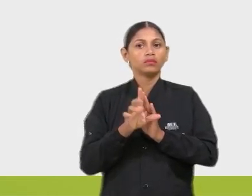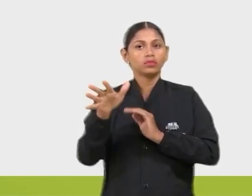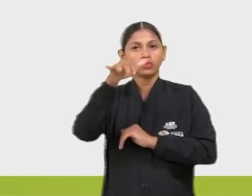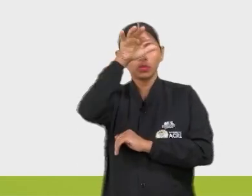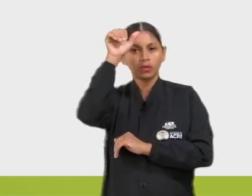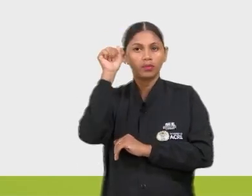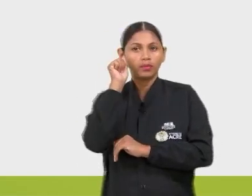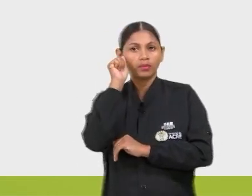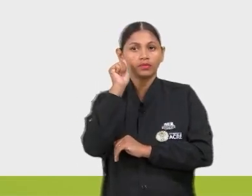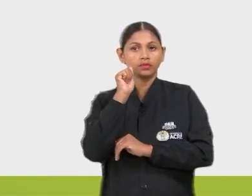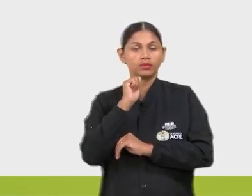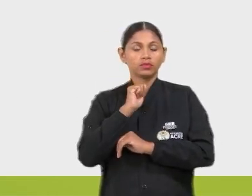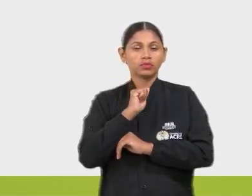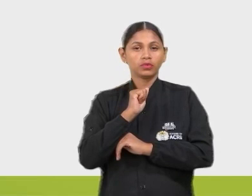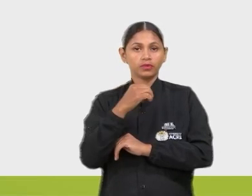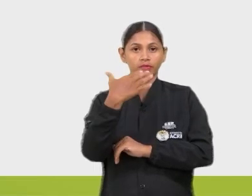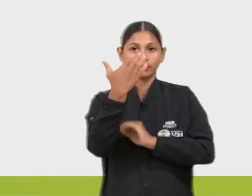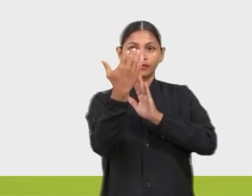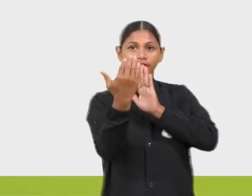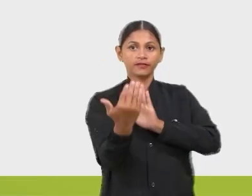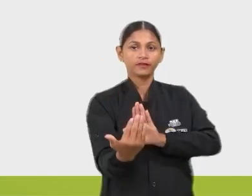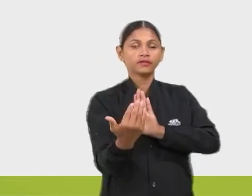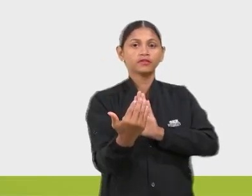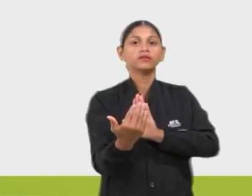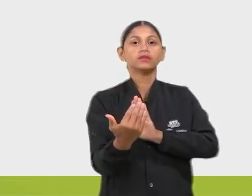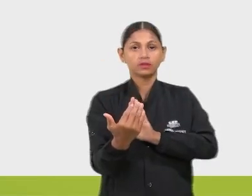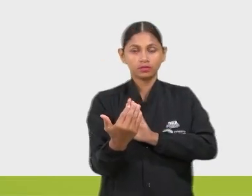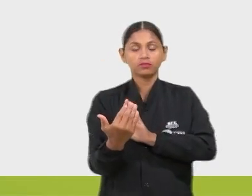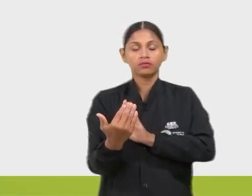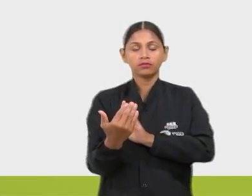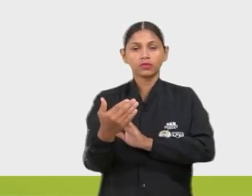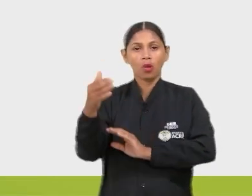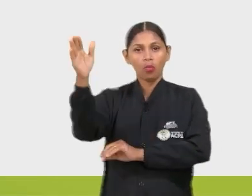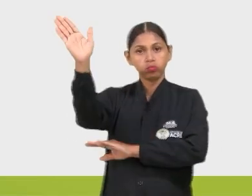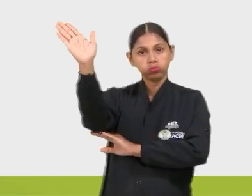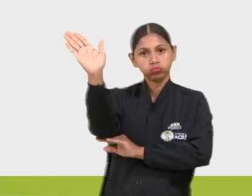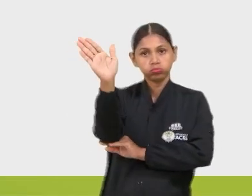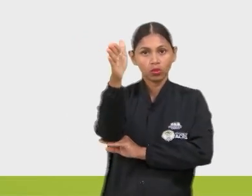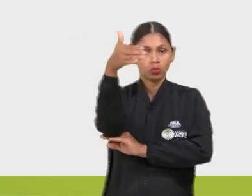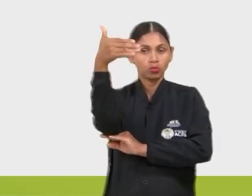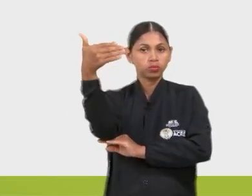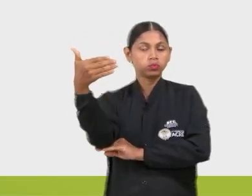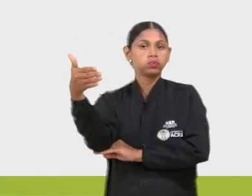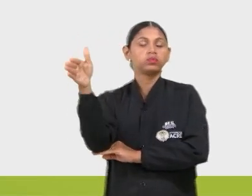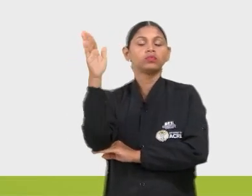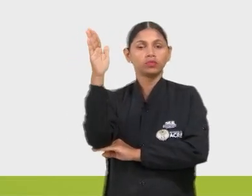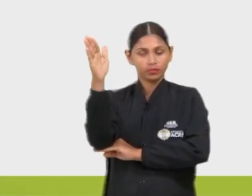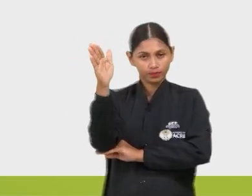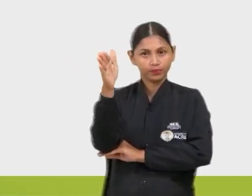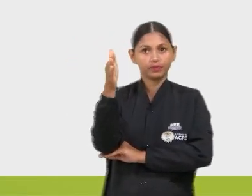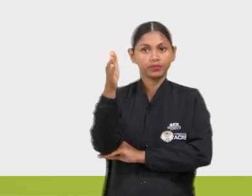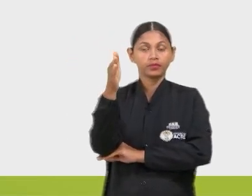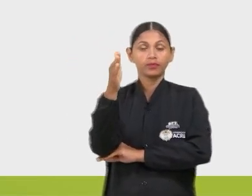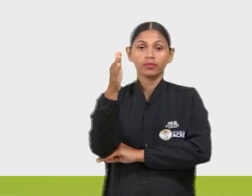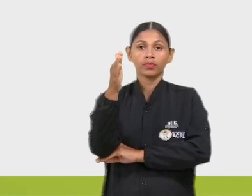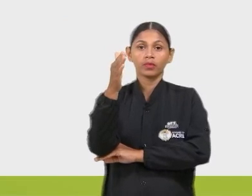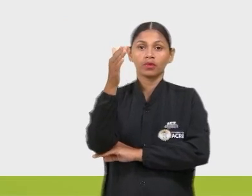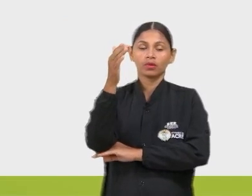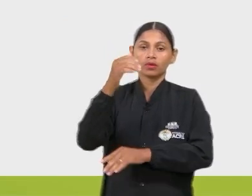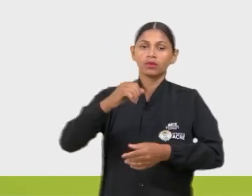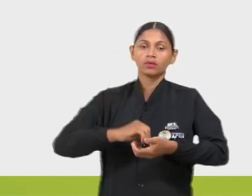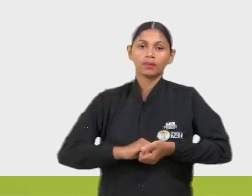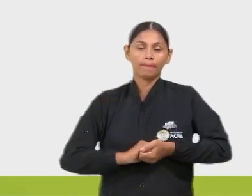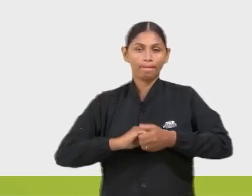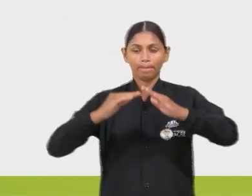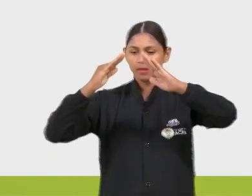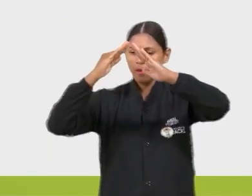pretende colocar em frente à prefeitura um mastro com uma bandeira, né? Que será apoiado sobre uma pirâmide de base quadrada, feita de